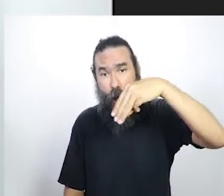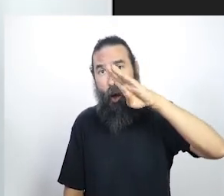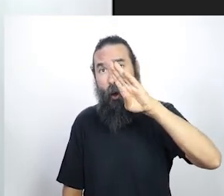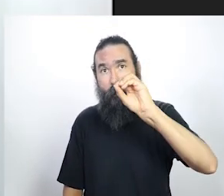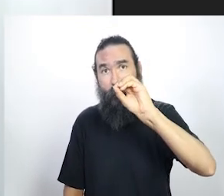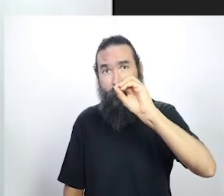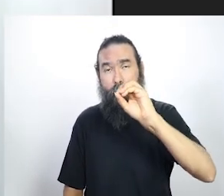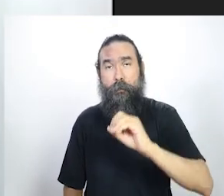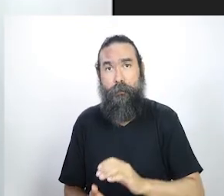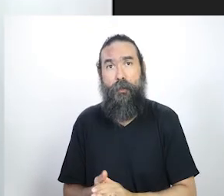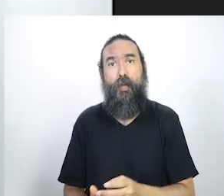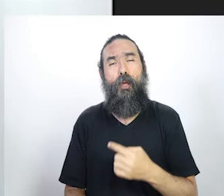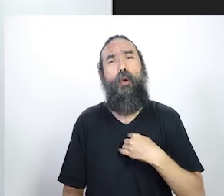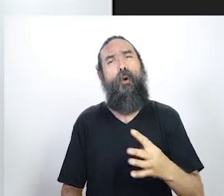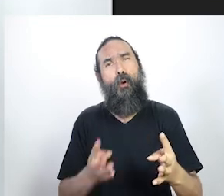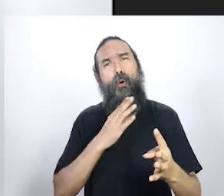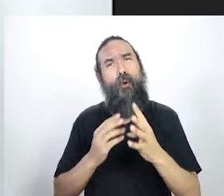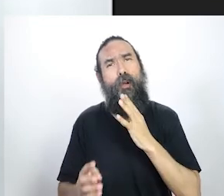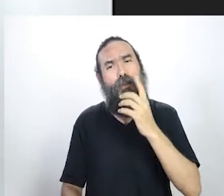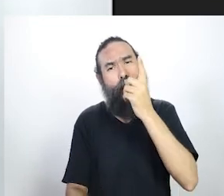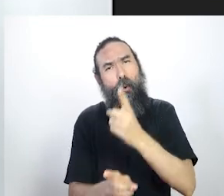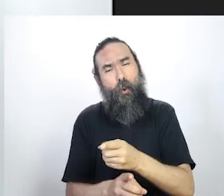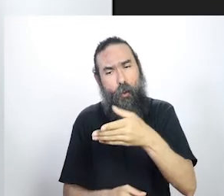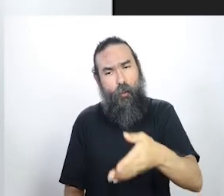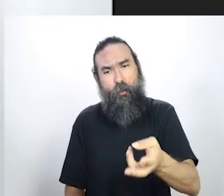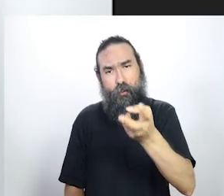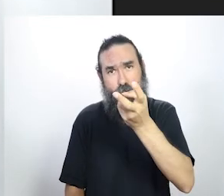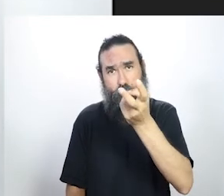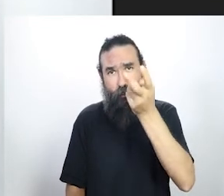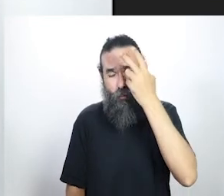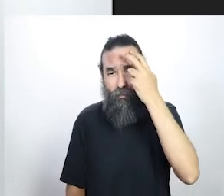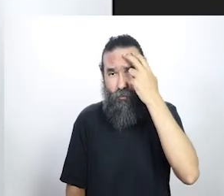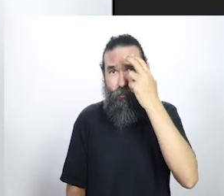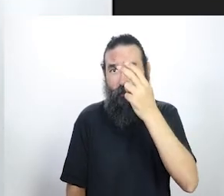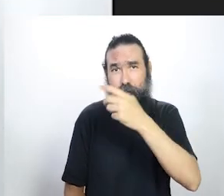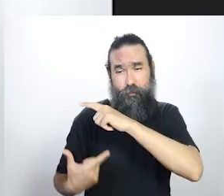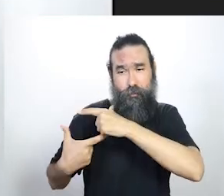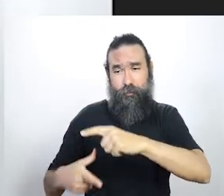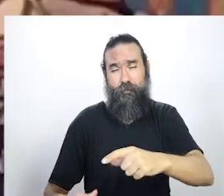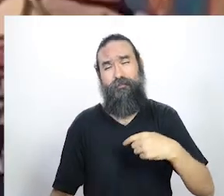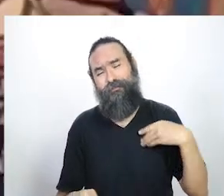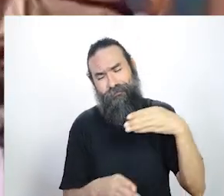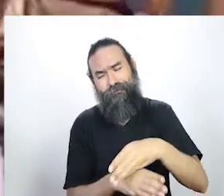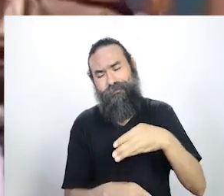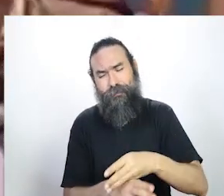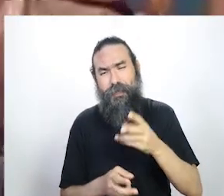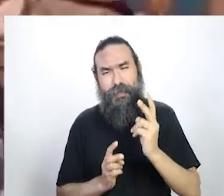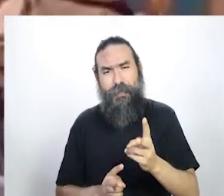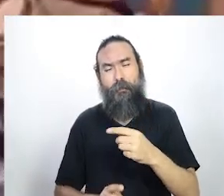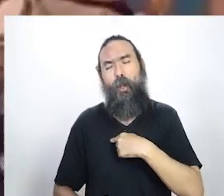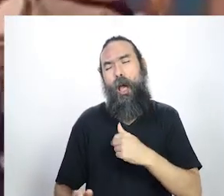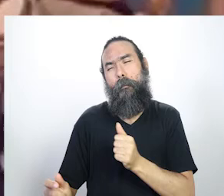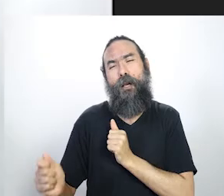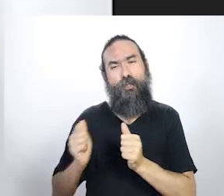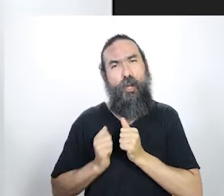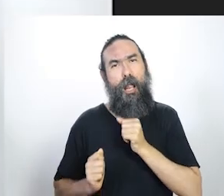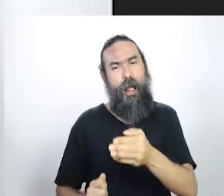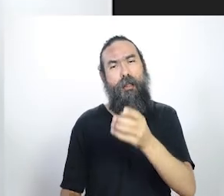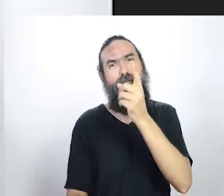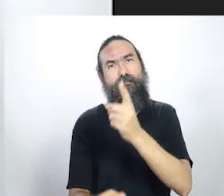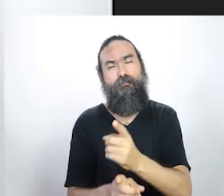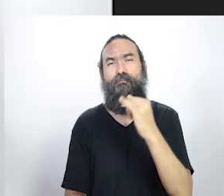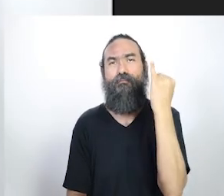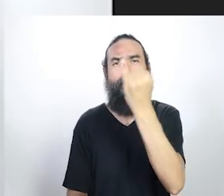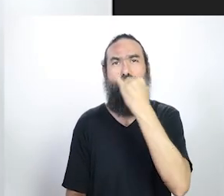sou uma das pessoas, assim, eu acho que apaixonada por esse evento Está falando desse dia, né? Dia do